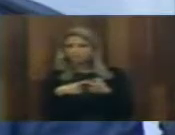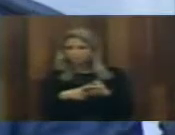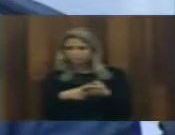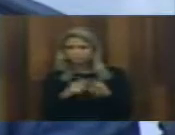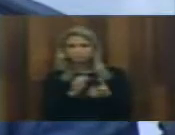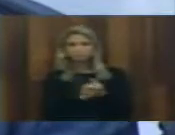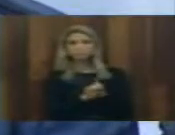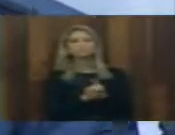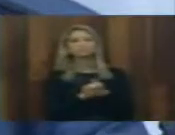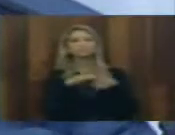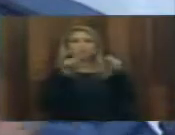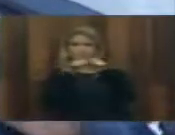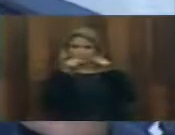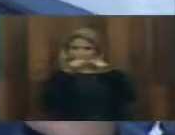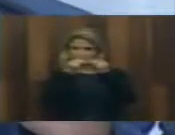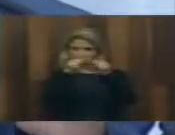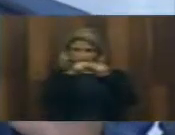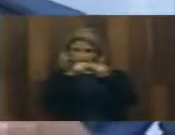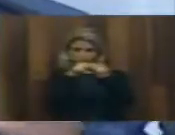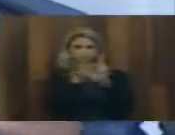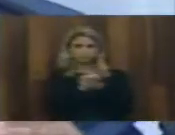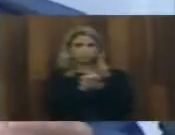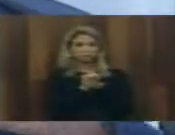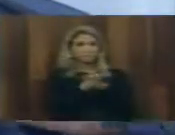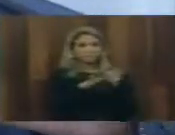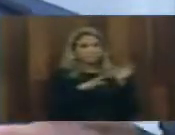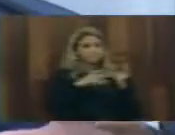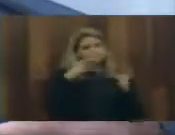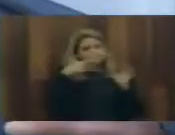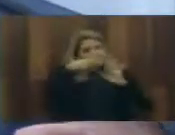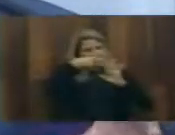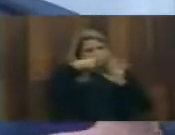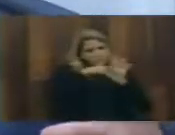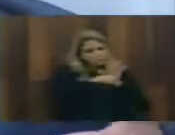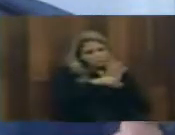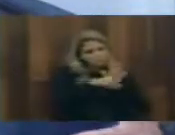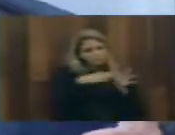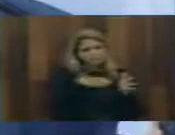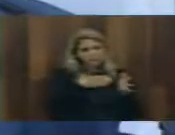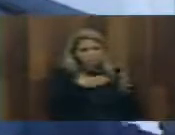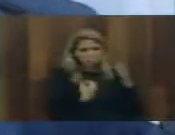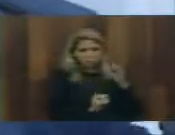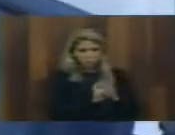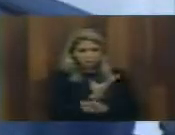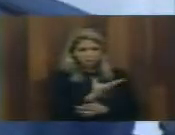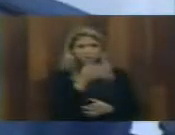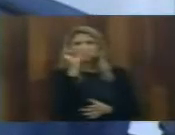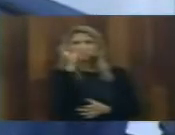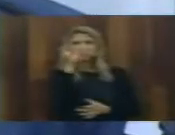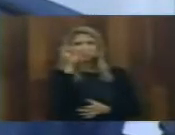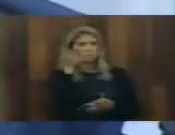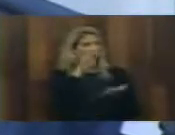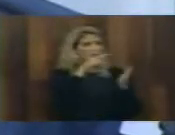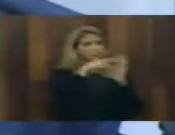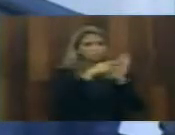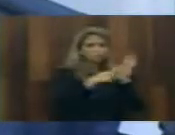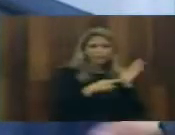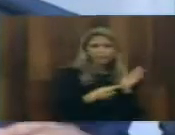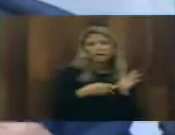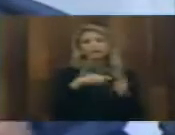projeto que não cria nada, somente normatiza a execução de uma lei federal, que já é direito dos